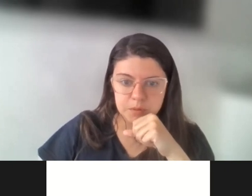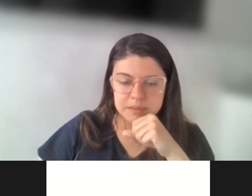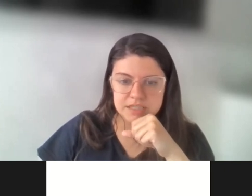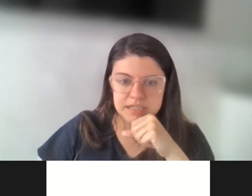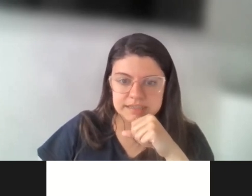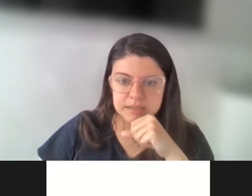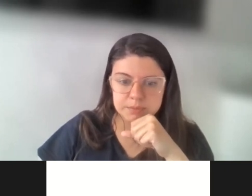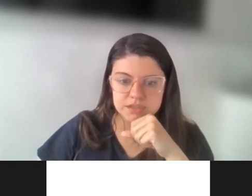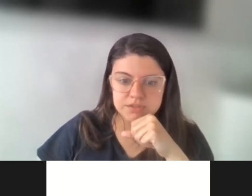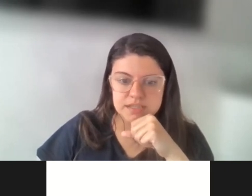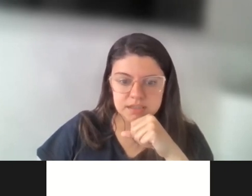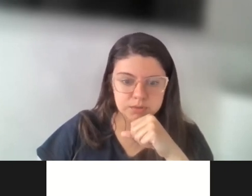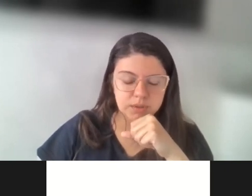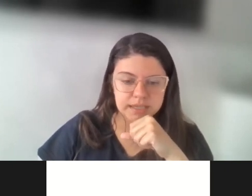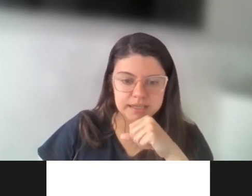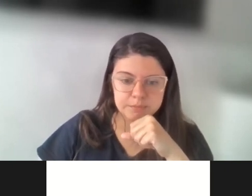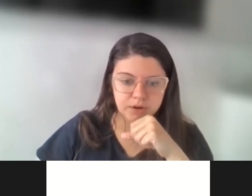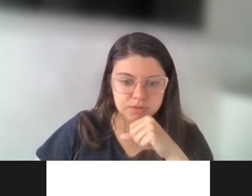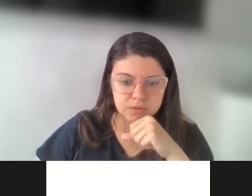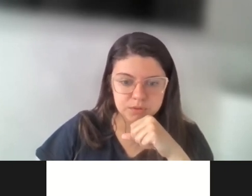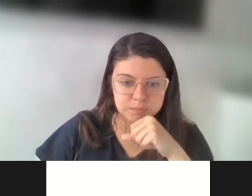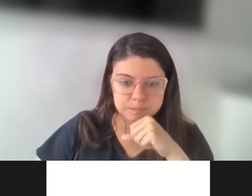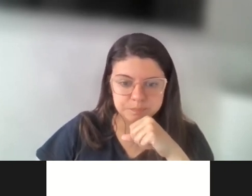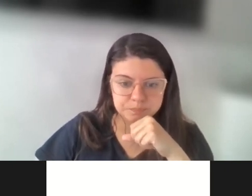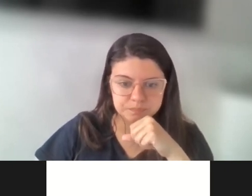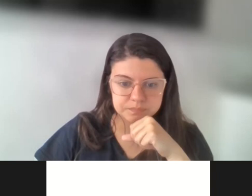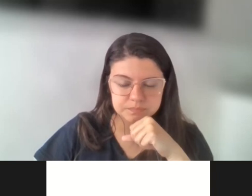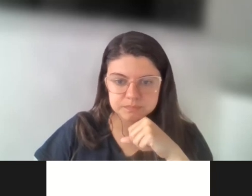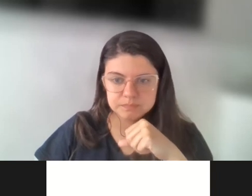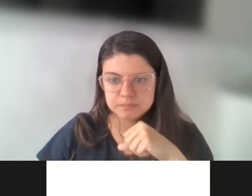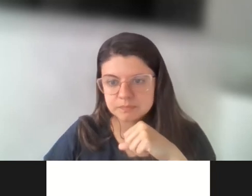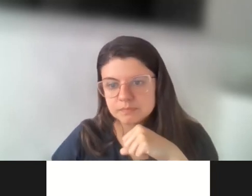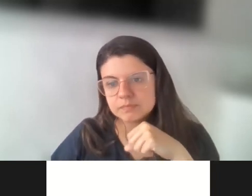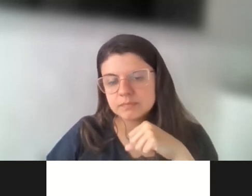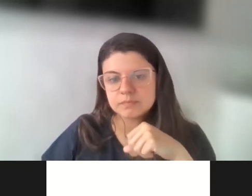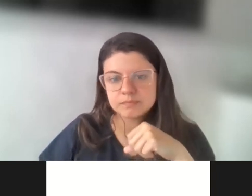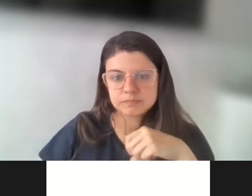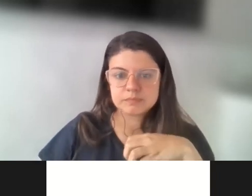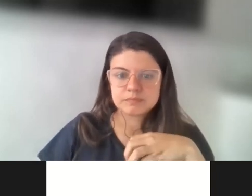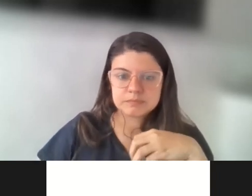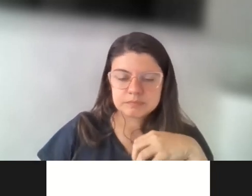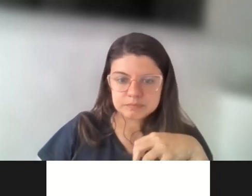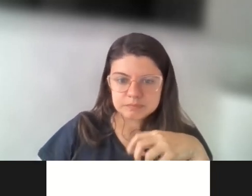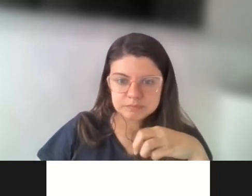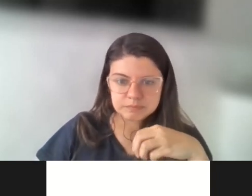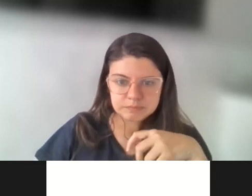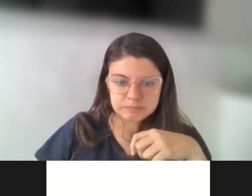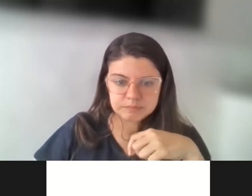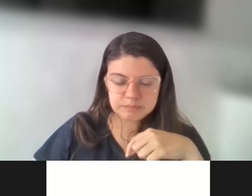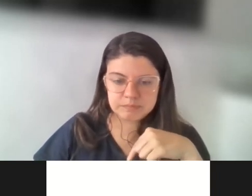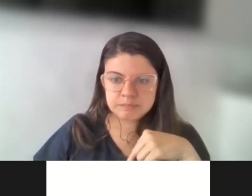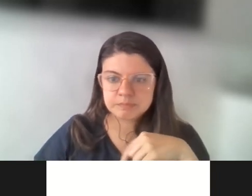screen, compartilhar a tela para a gente ver se está tudo ok, por favor? Sim, deixa eu abrir aqui.